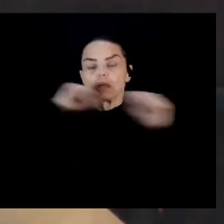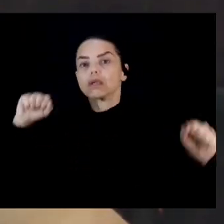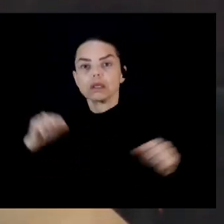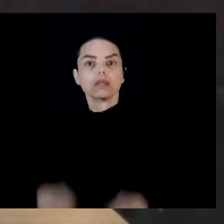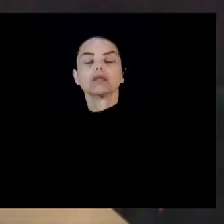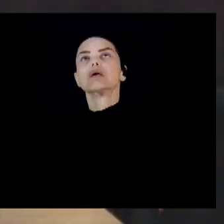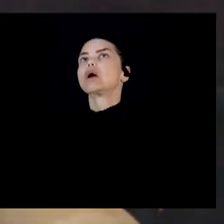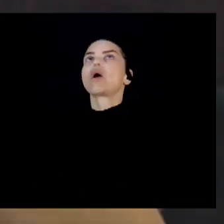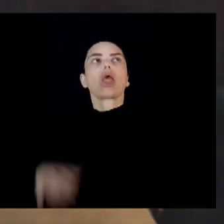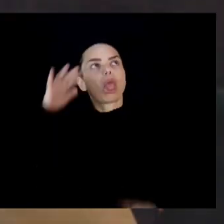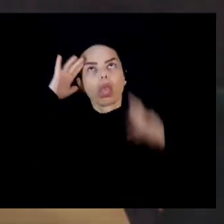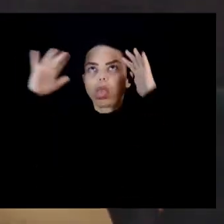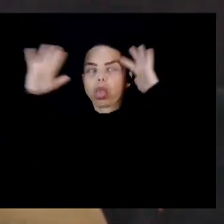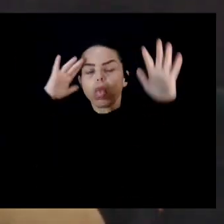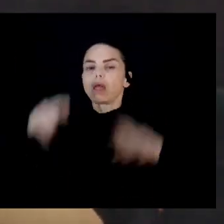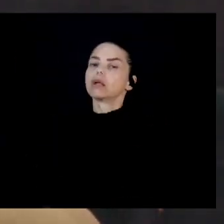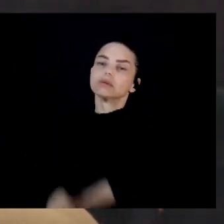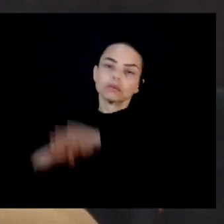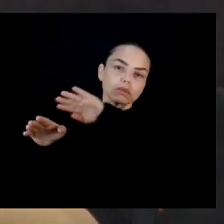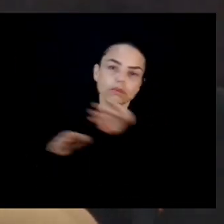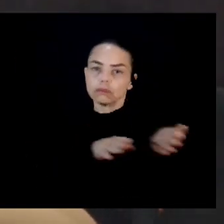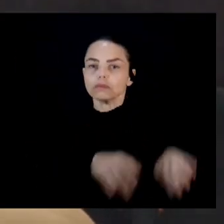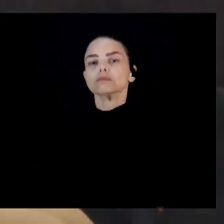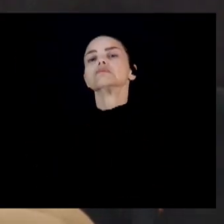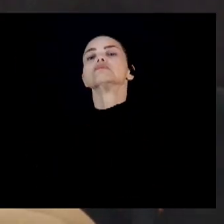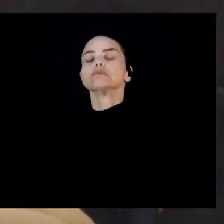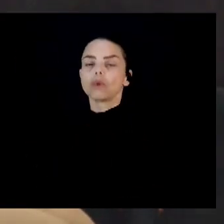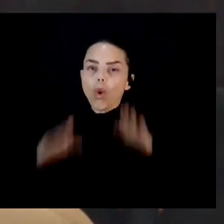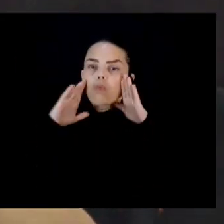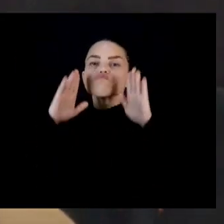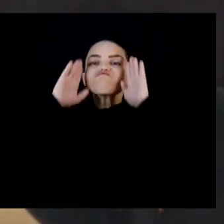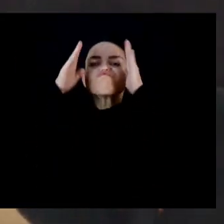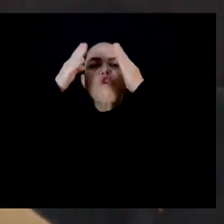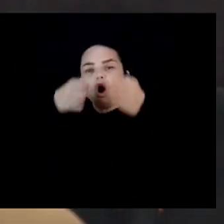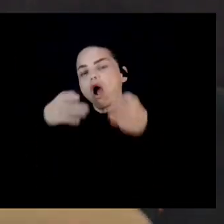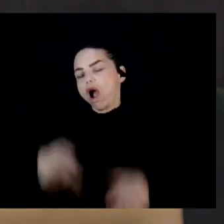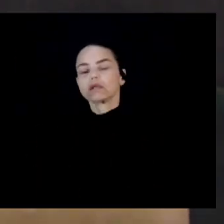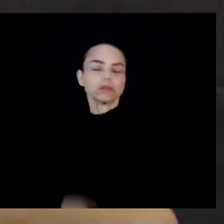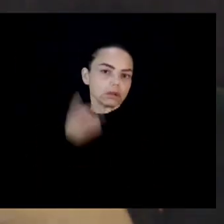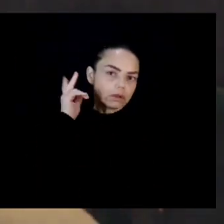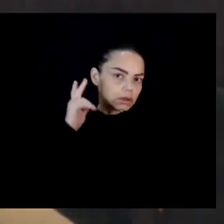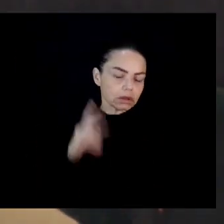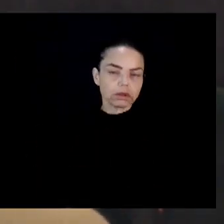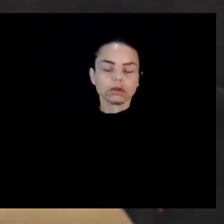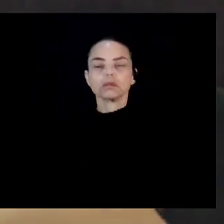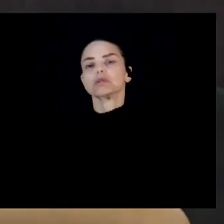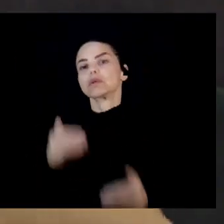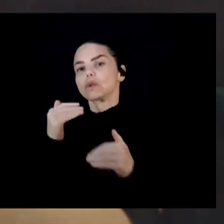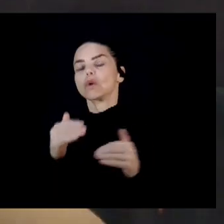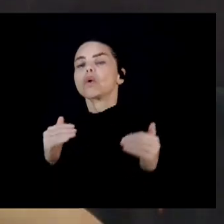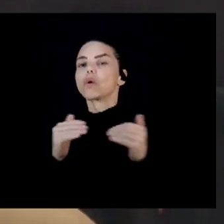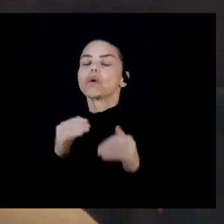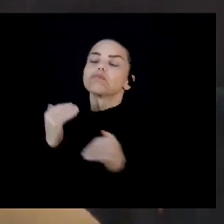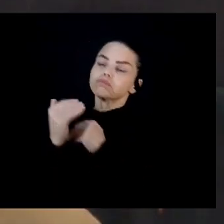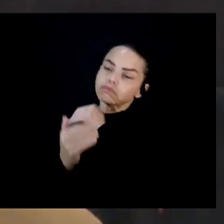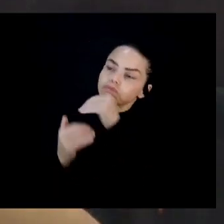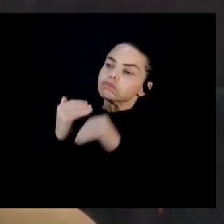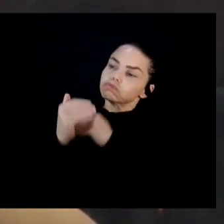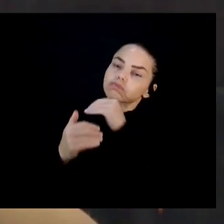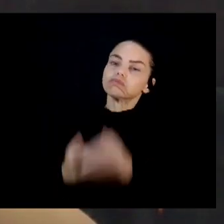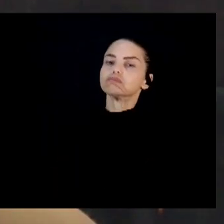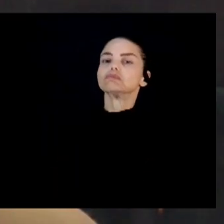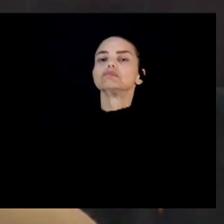fora desse contexto, para que você consiga, assim, ir. E conforme você vai indo, você vai